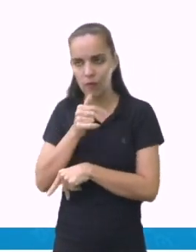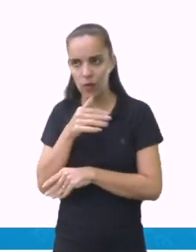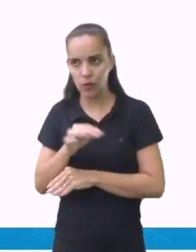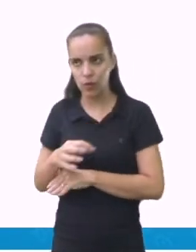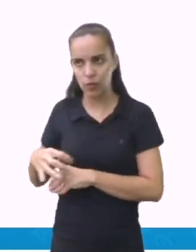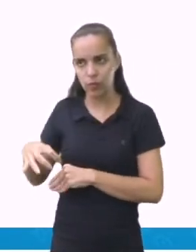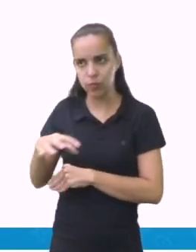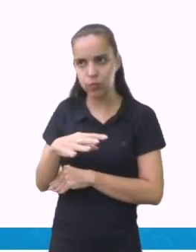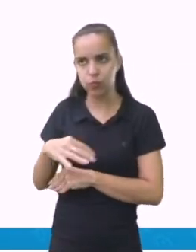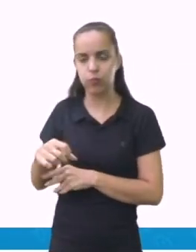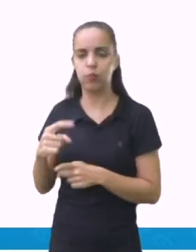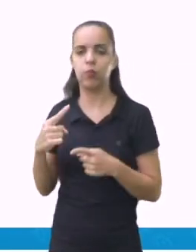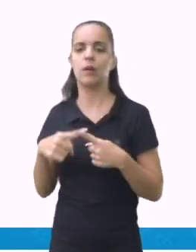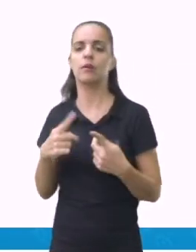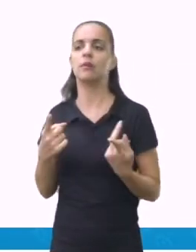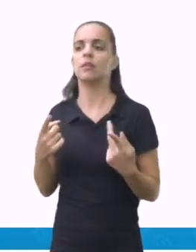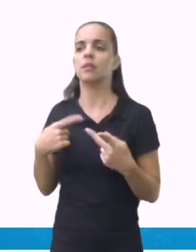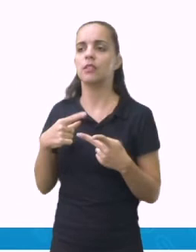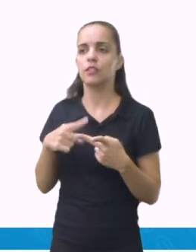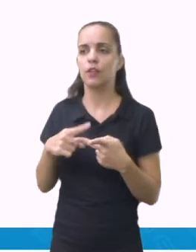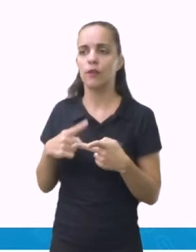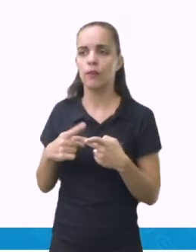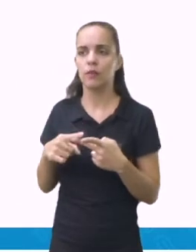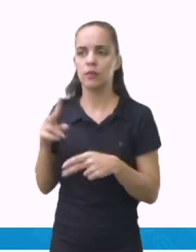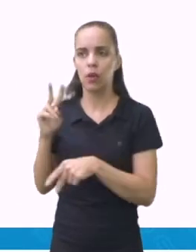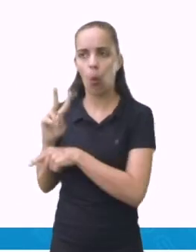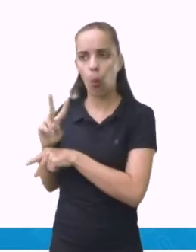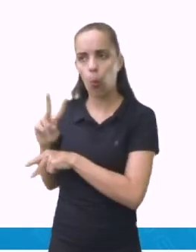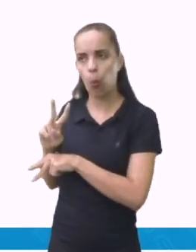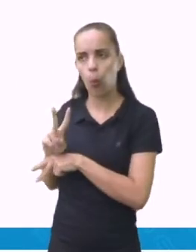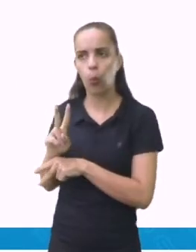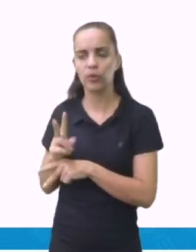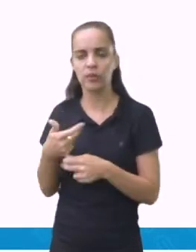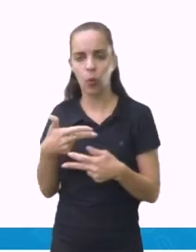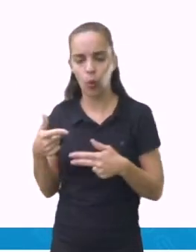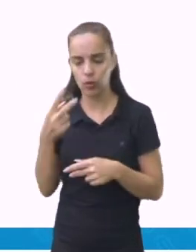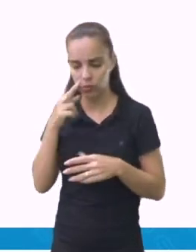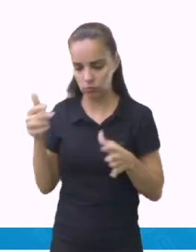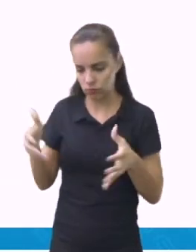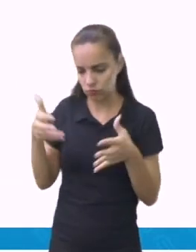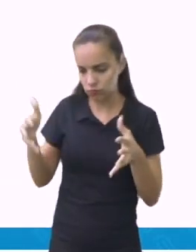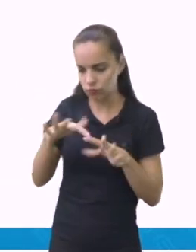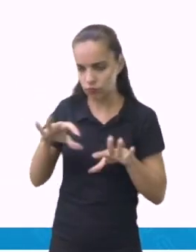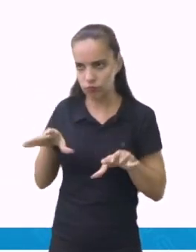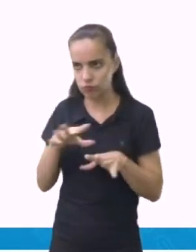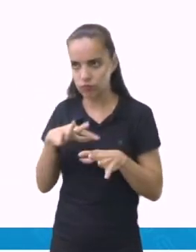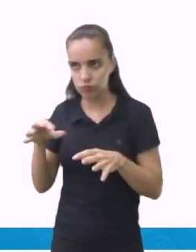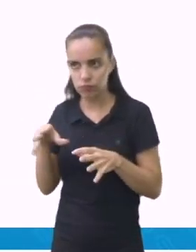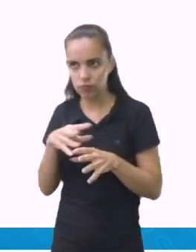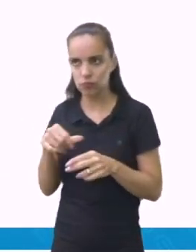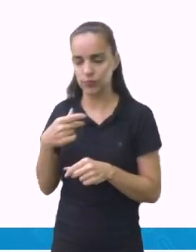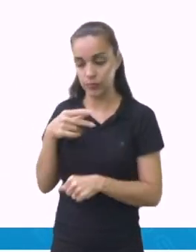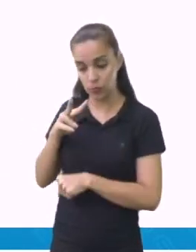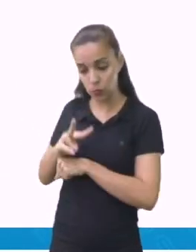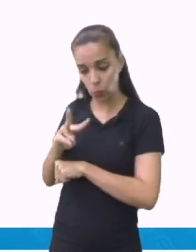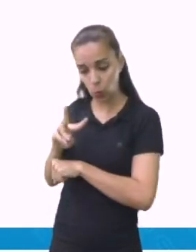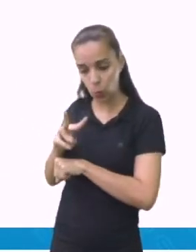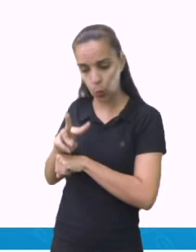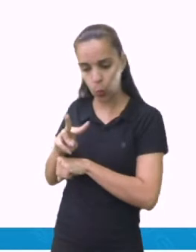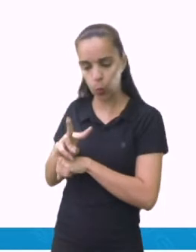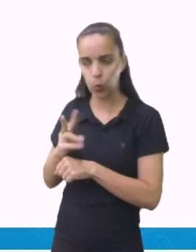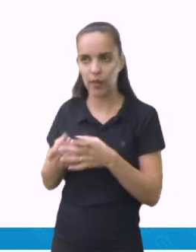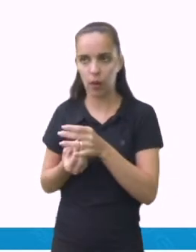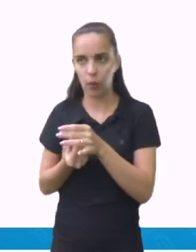Então, você vai regar, você vai colocar ela no sol quando necessário, você vai tirar, você vai ali tomar conta daquela